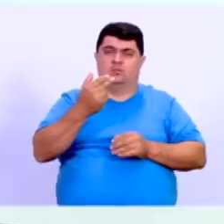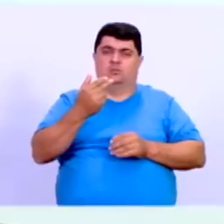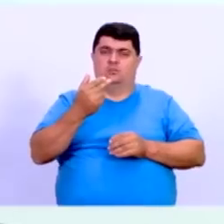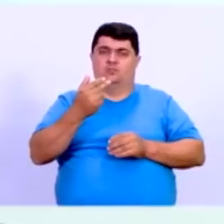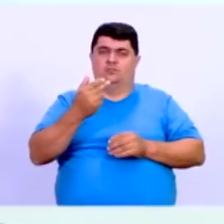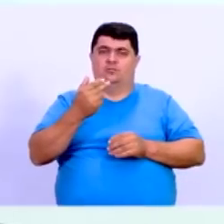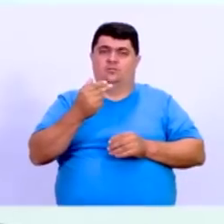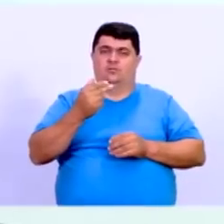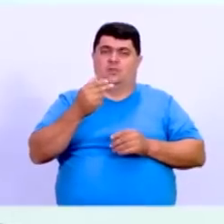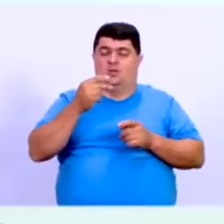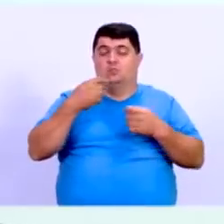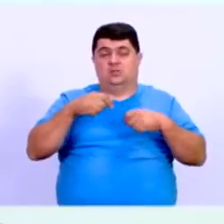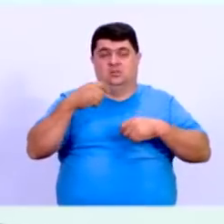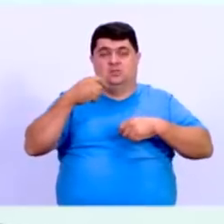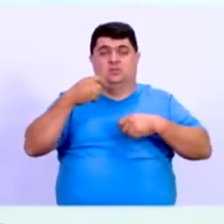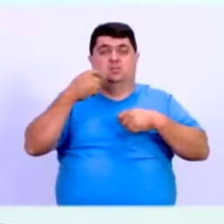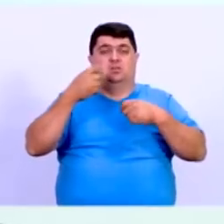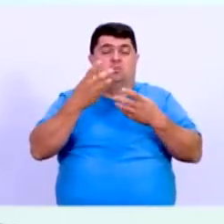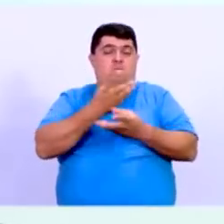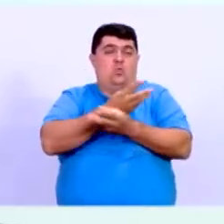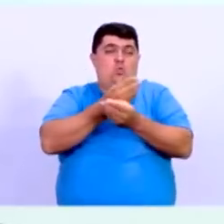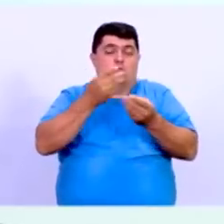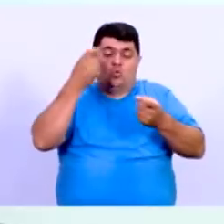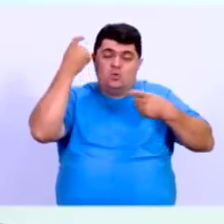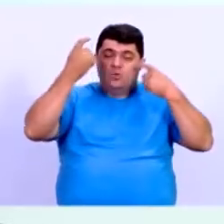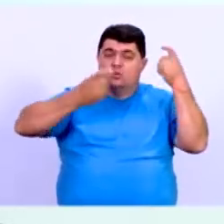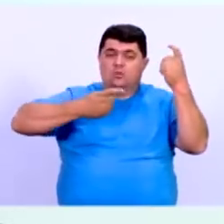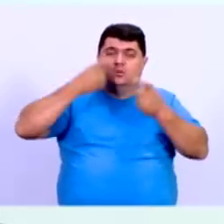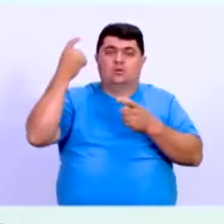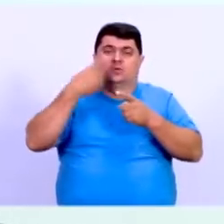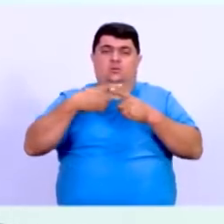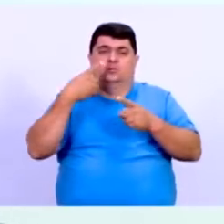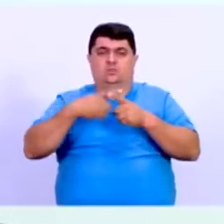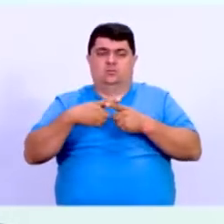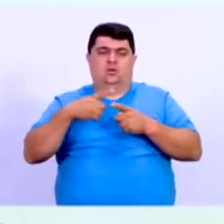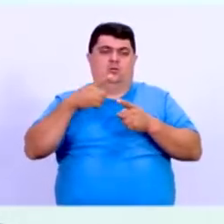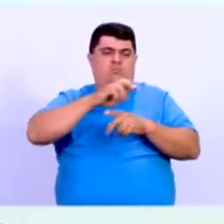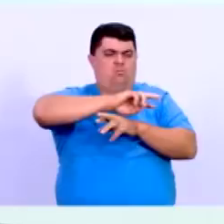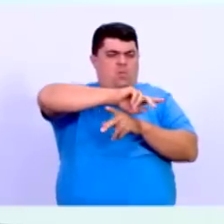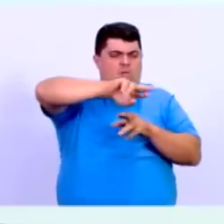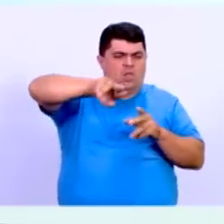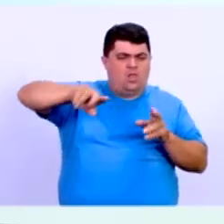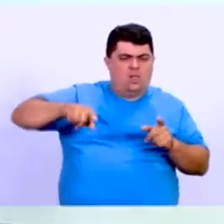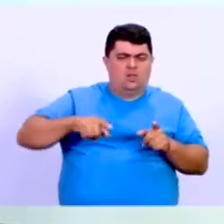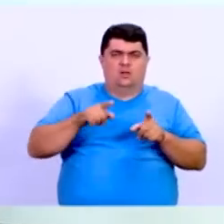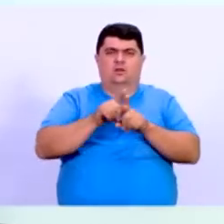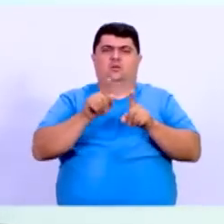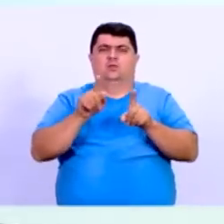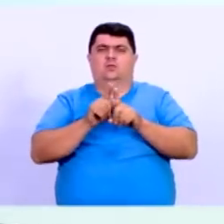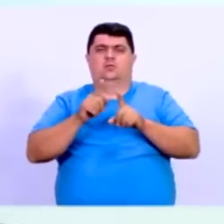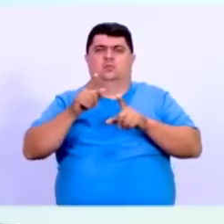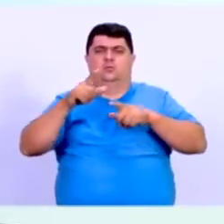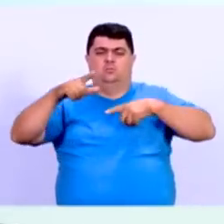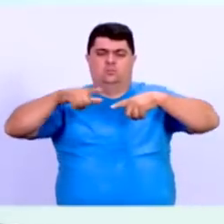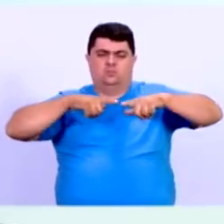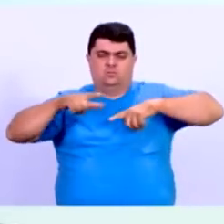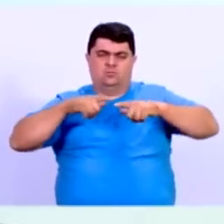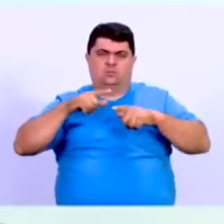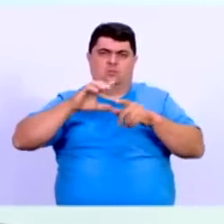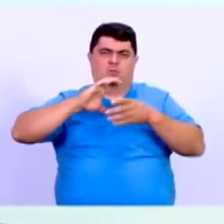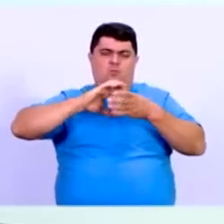tem que se preocupar com isso. Além de se preocupar, né, com os equipamentos, com a disponibilidade do serviço, com a atualização